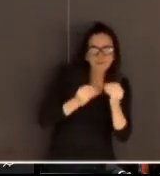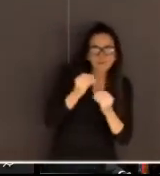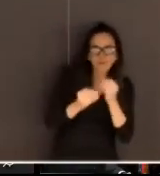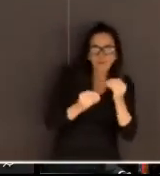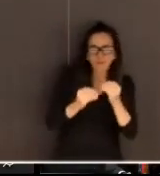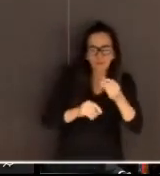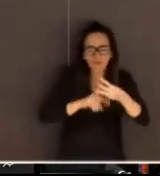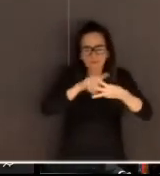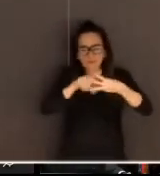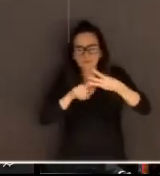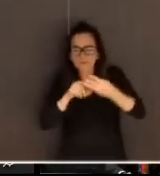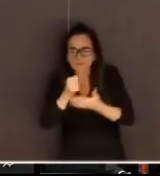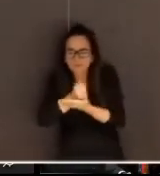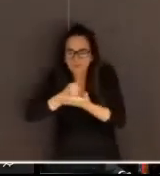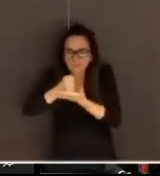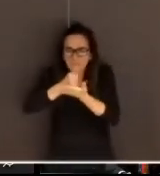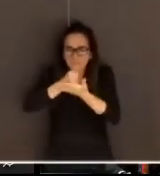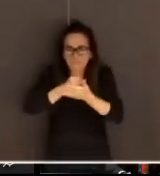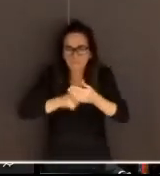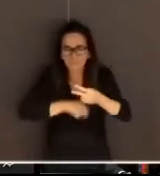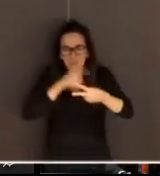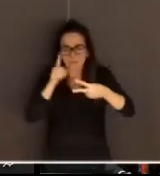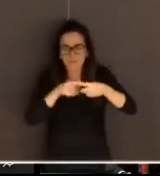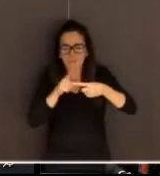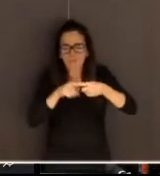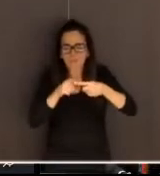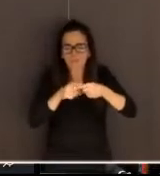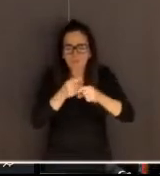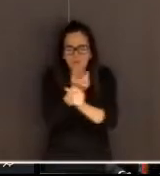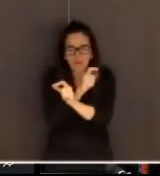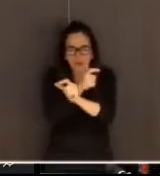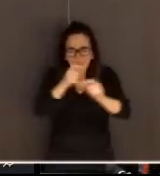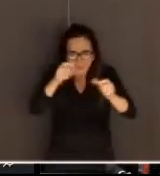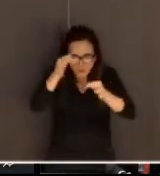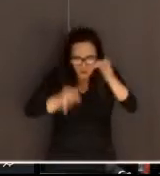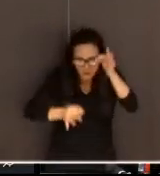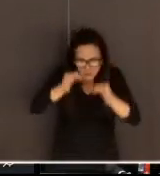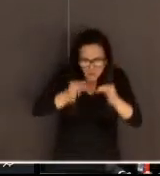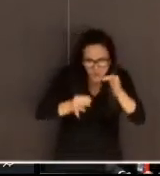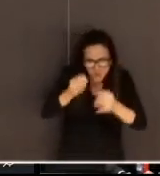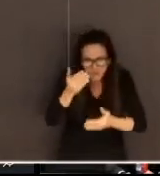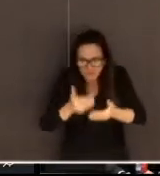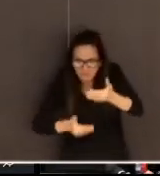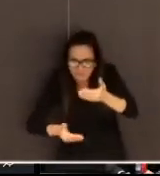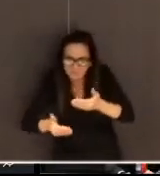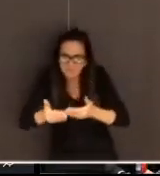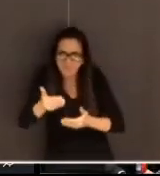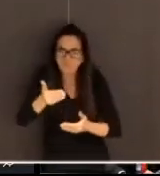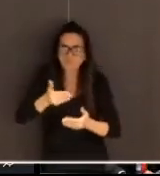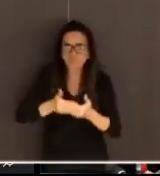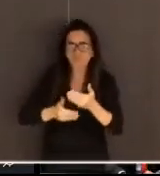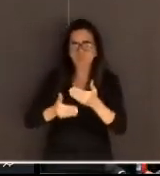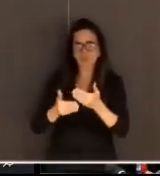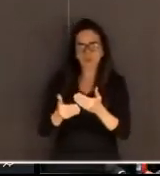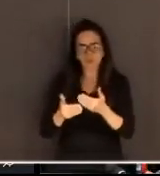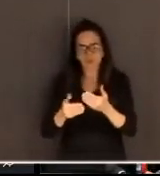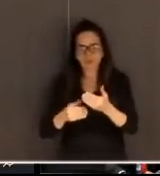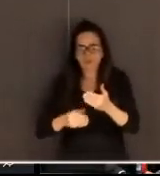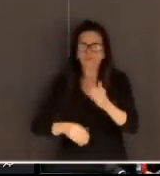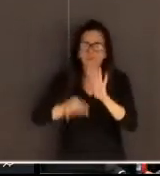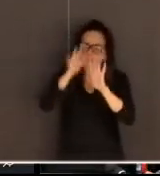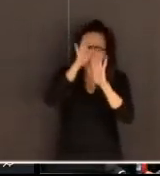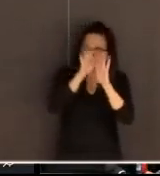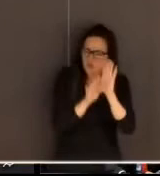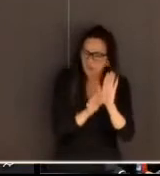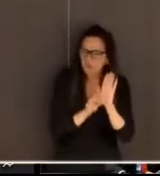3 bases. Primeira base, amplo espaço de justiça negocial. E aí o Dani tem uma dissertação apresentada